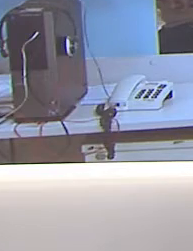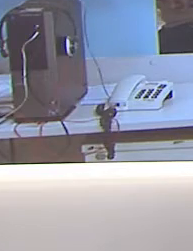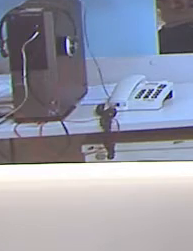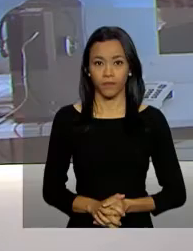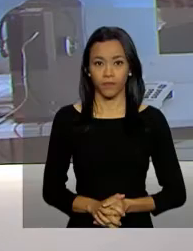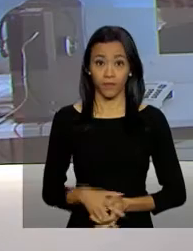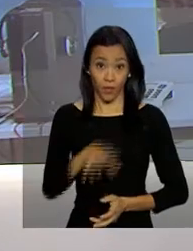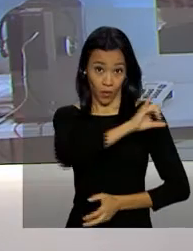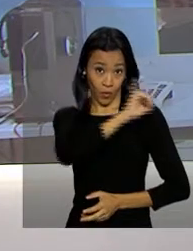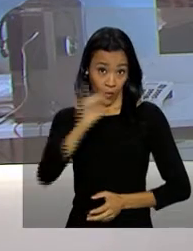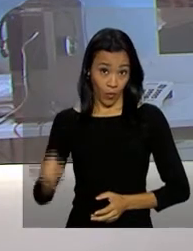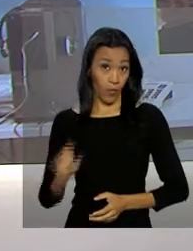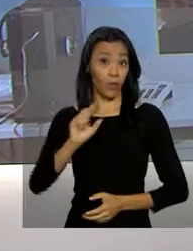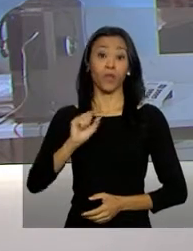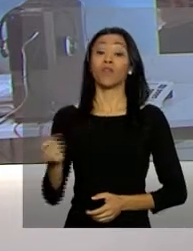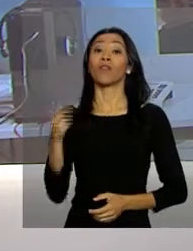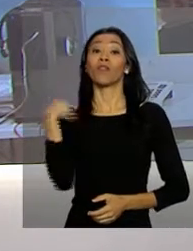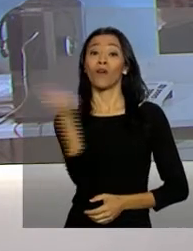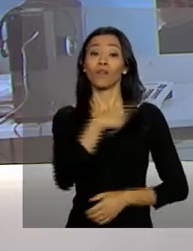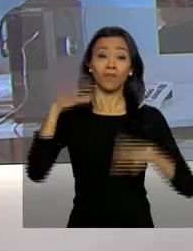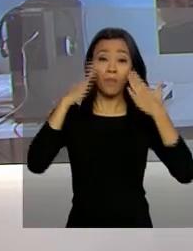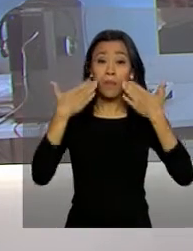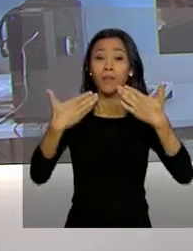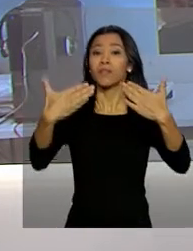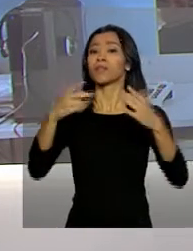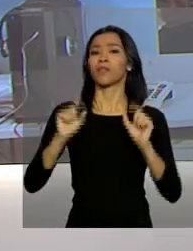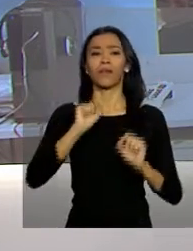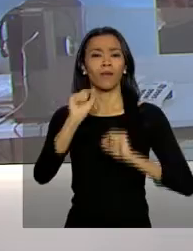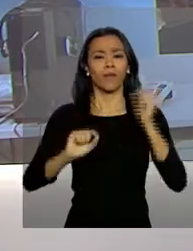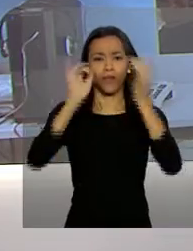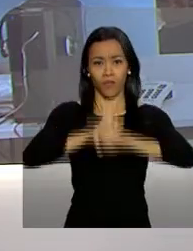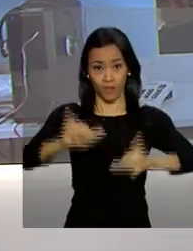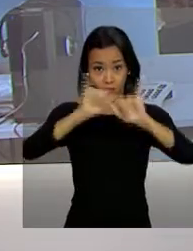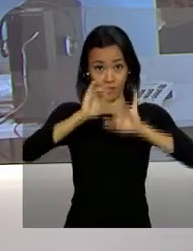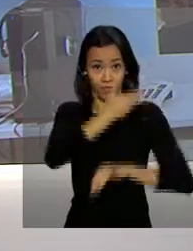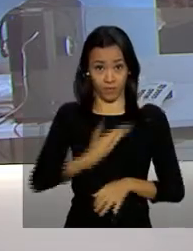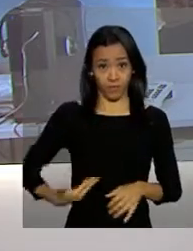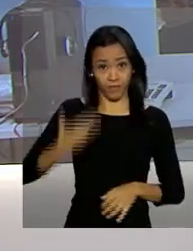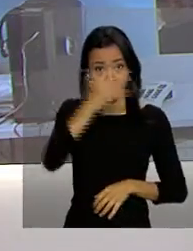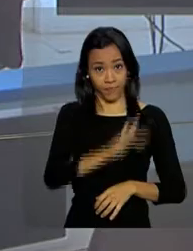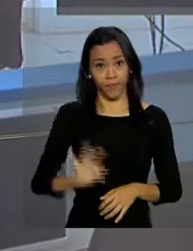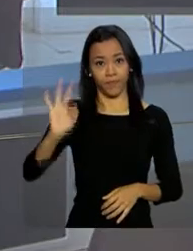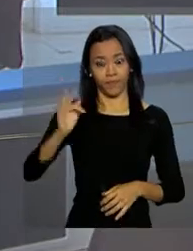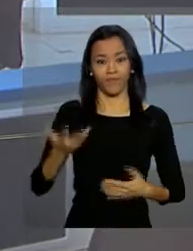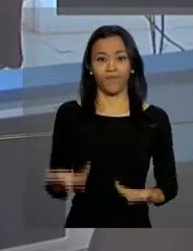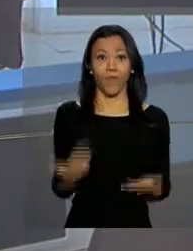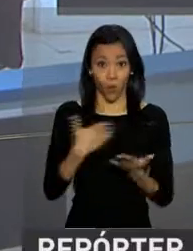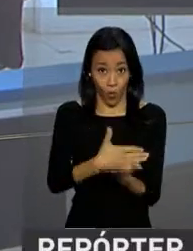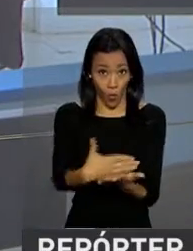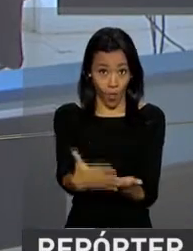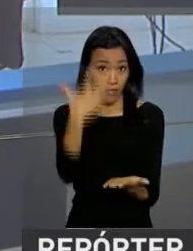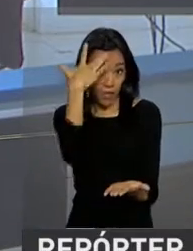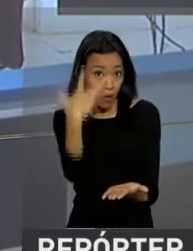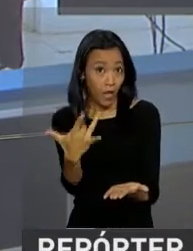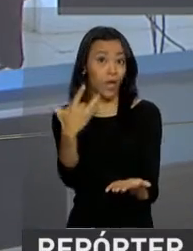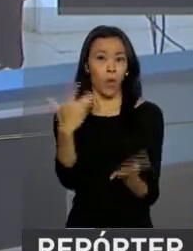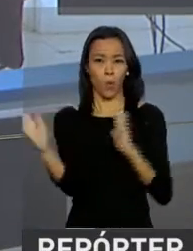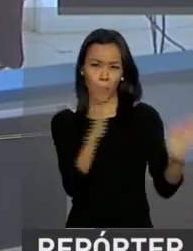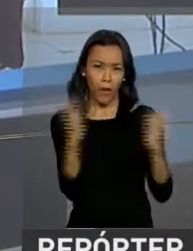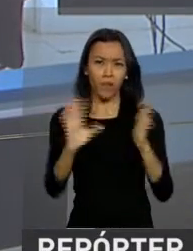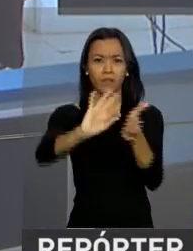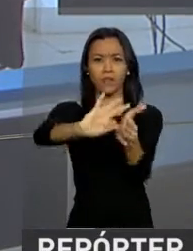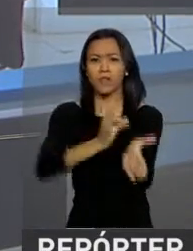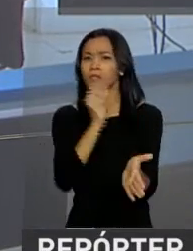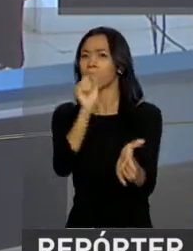lá estamos de volta com o repórter rbr e as notícias do governo federal começa amanhã o prazo de inscrições do programa